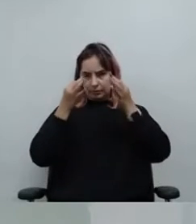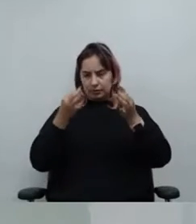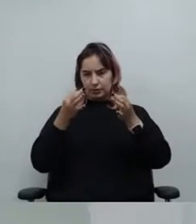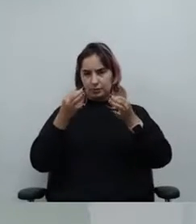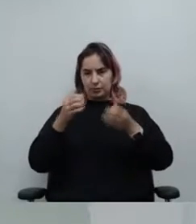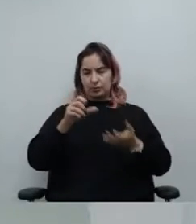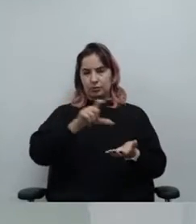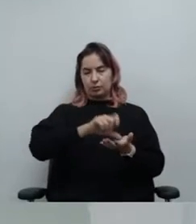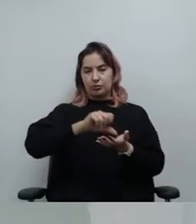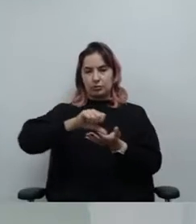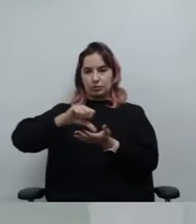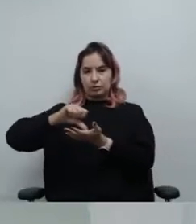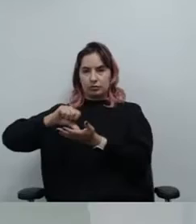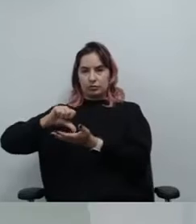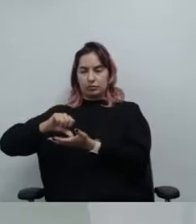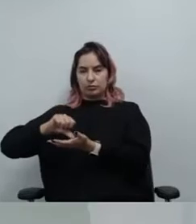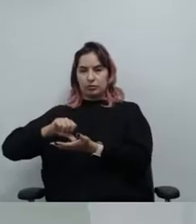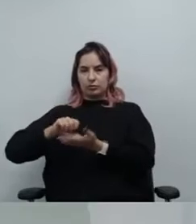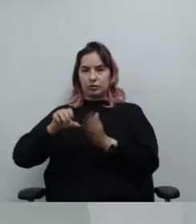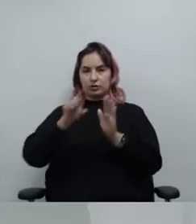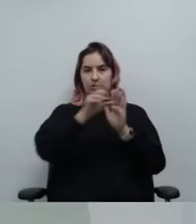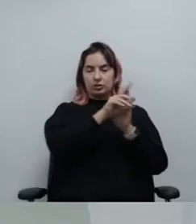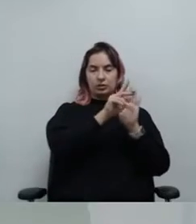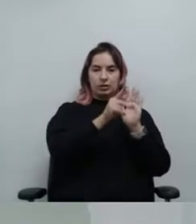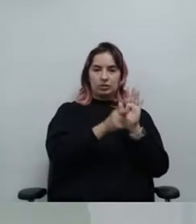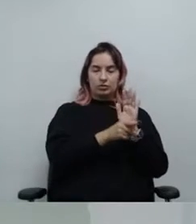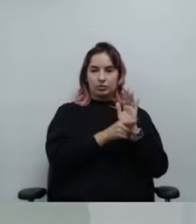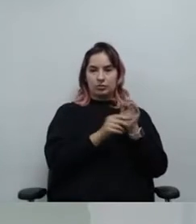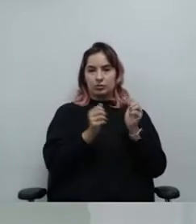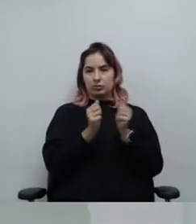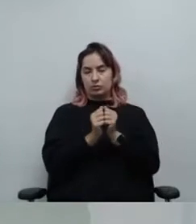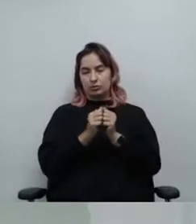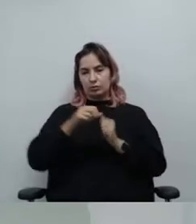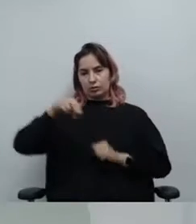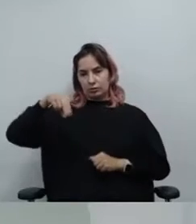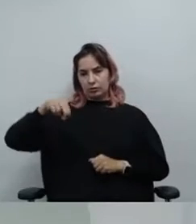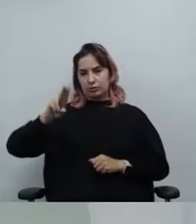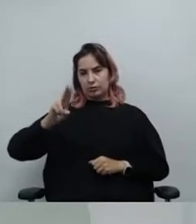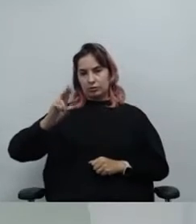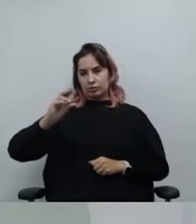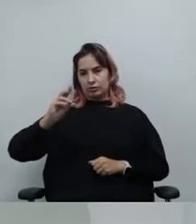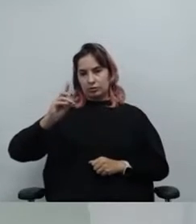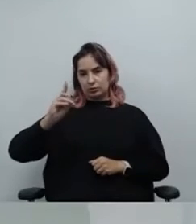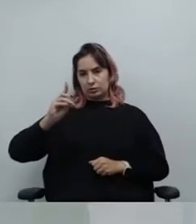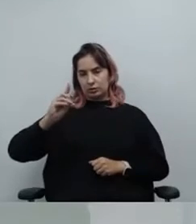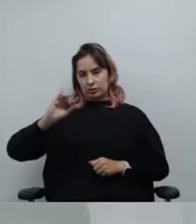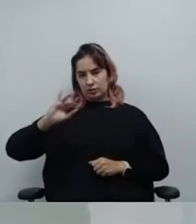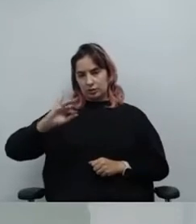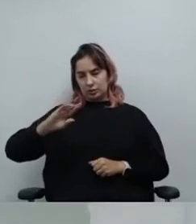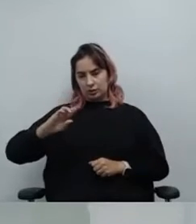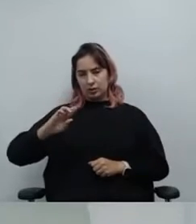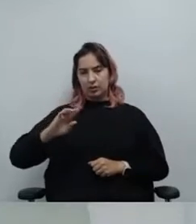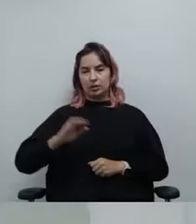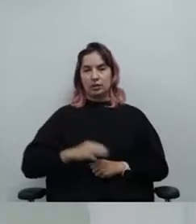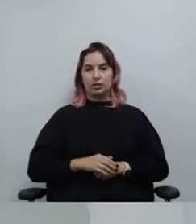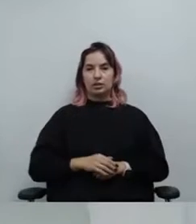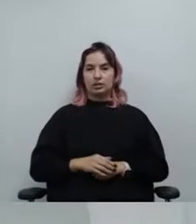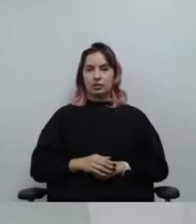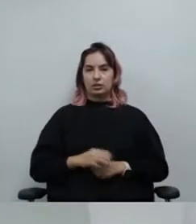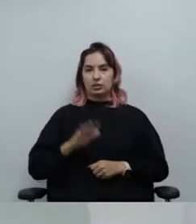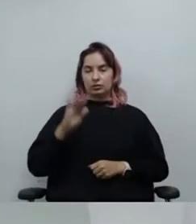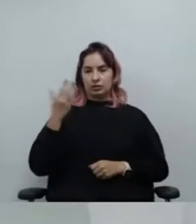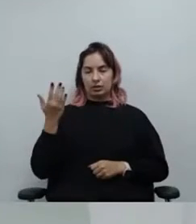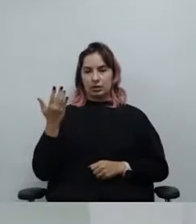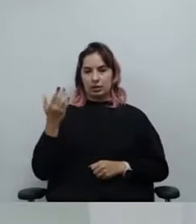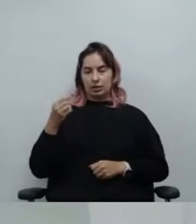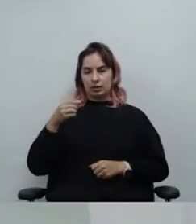Núcleo de Direitos Humanos, junto com o NUDIR, indo onde está ocorrendo no Guarujá,